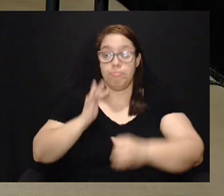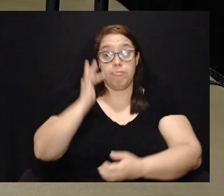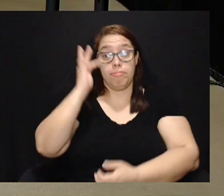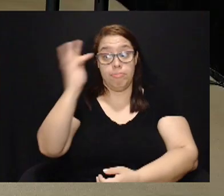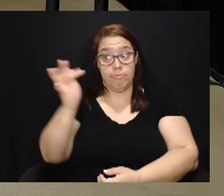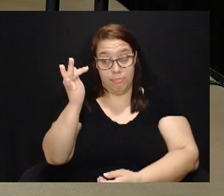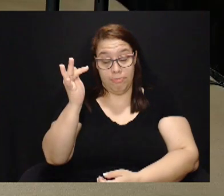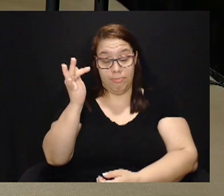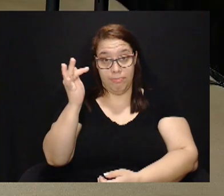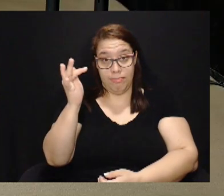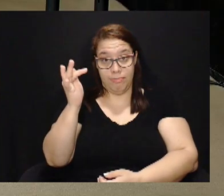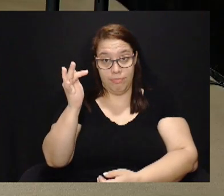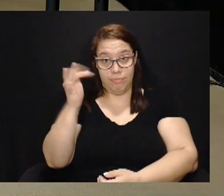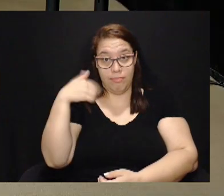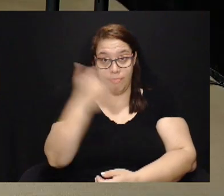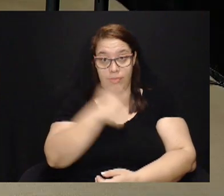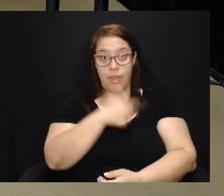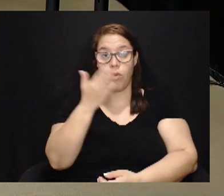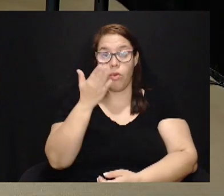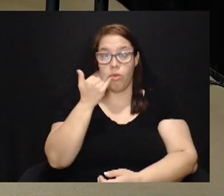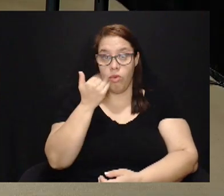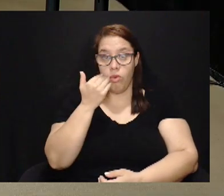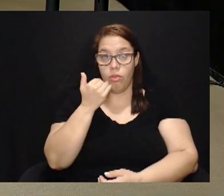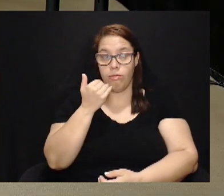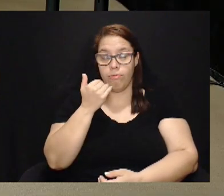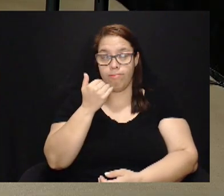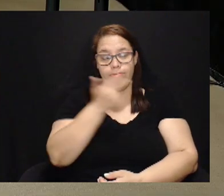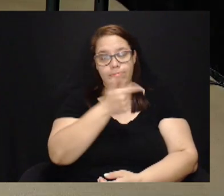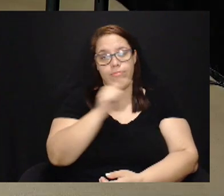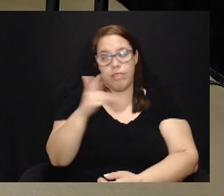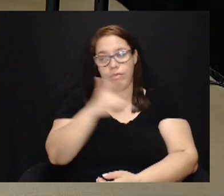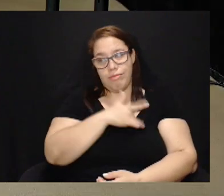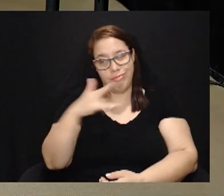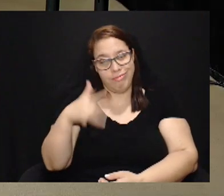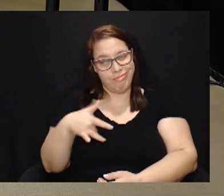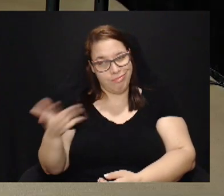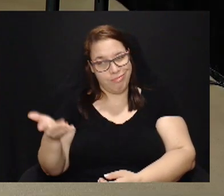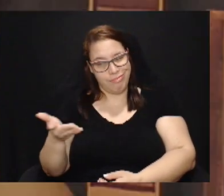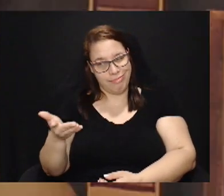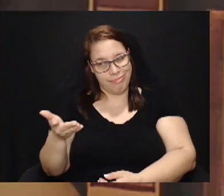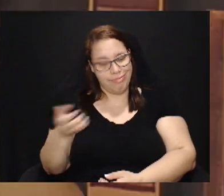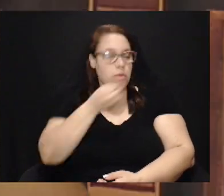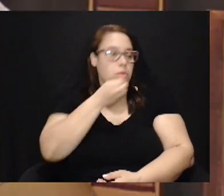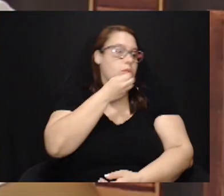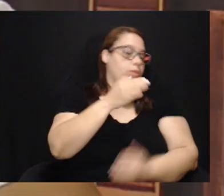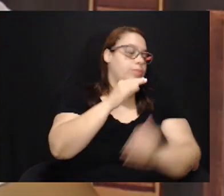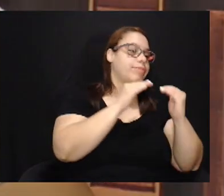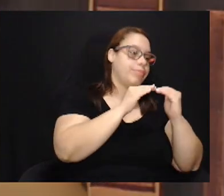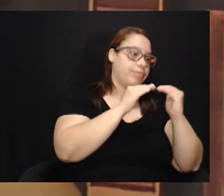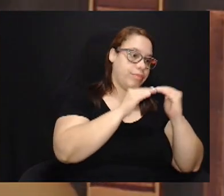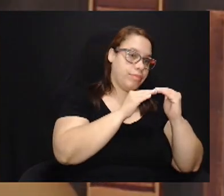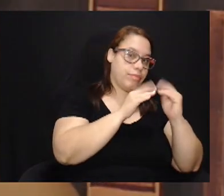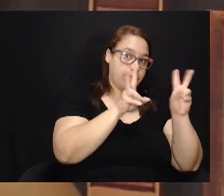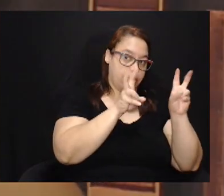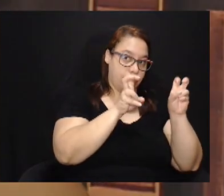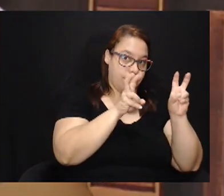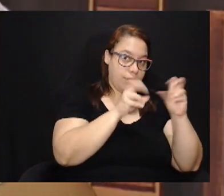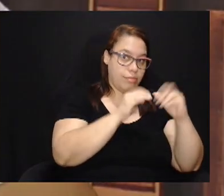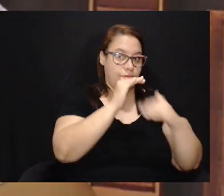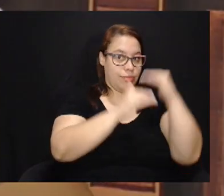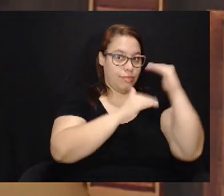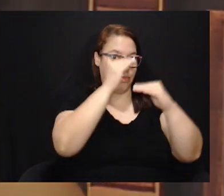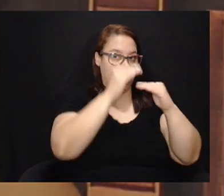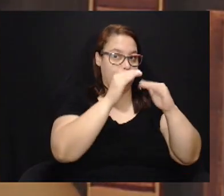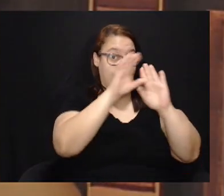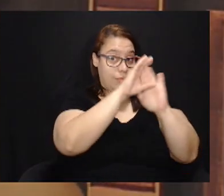pela nossa alimentação, que de repente não seja tão saudável assim? Bom, com certeza, né? Um tema que vai render bastante conteúdo aqui pra